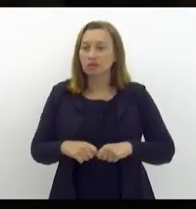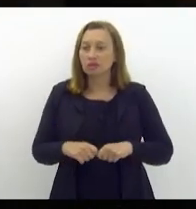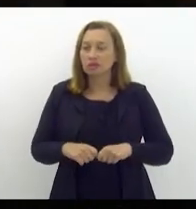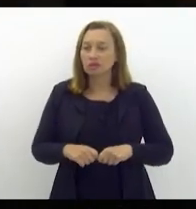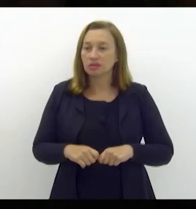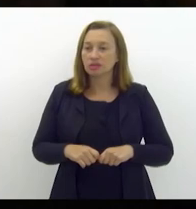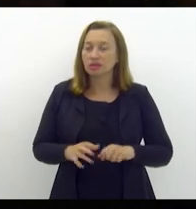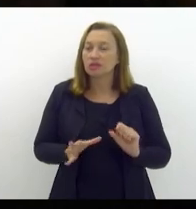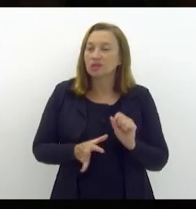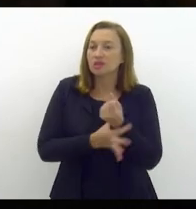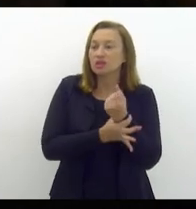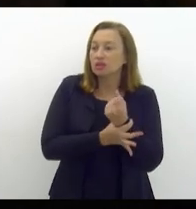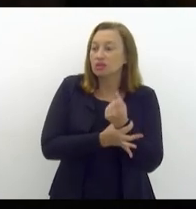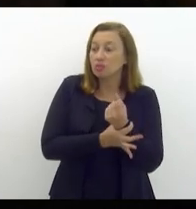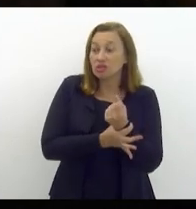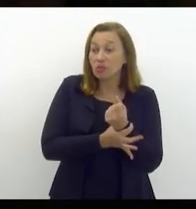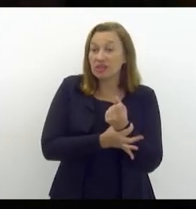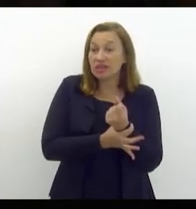garantir